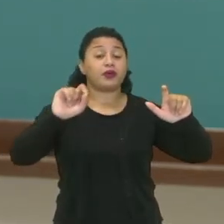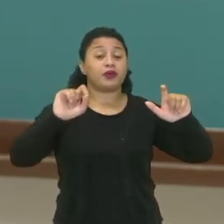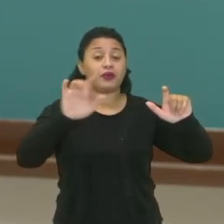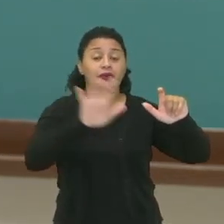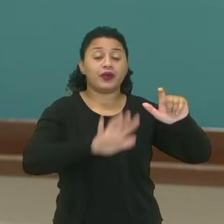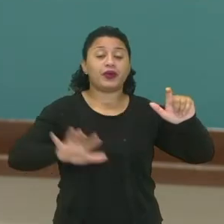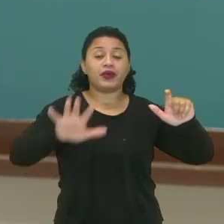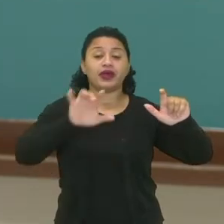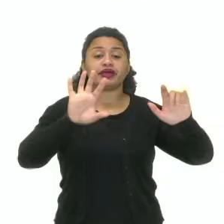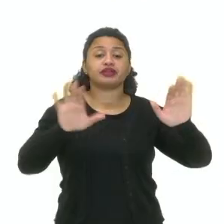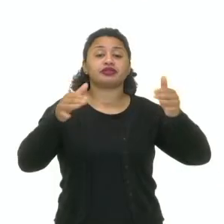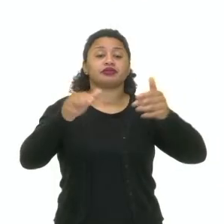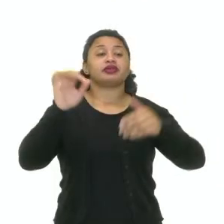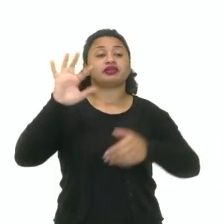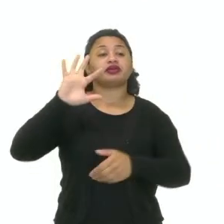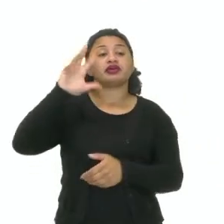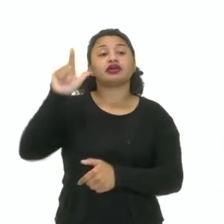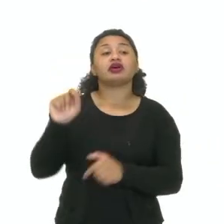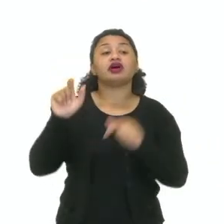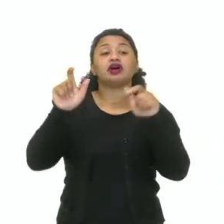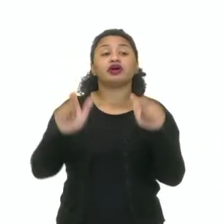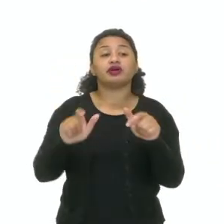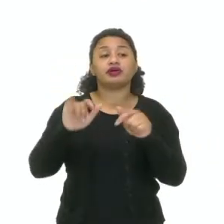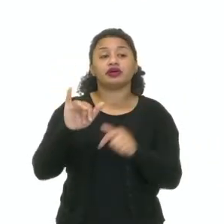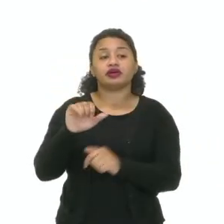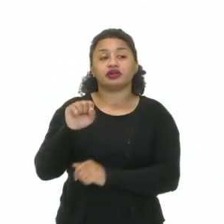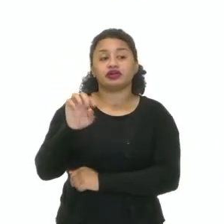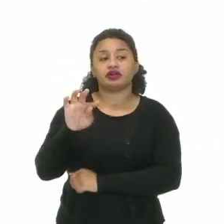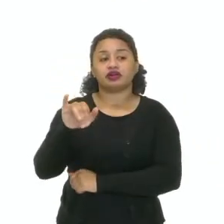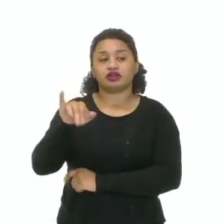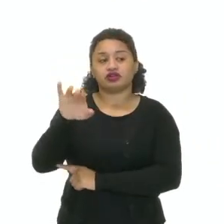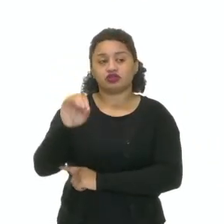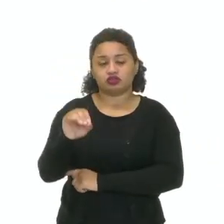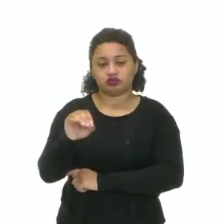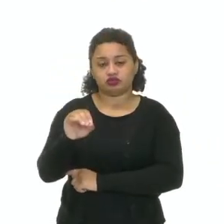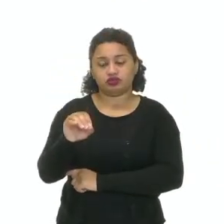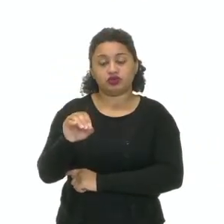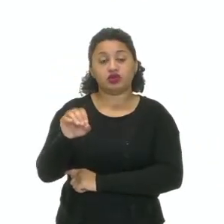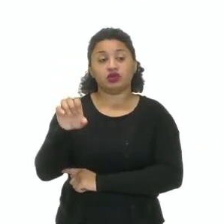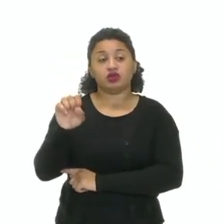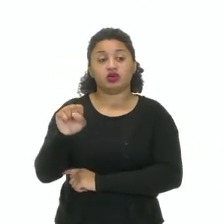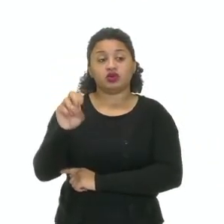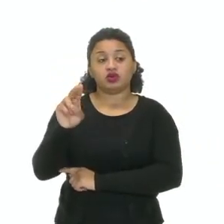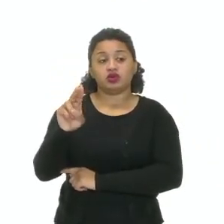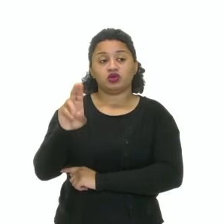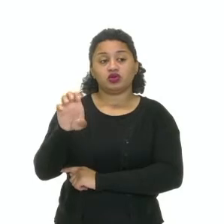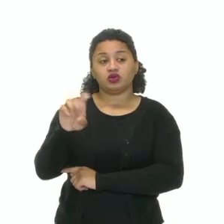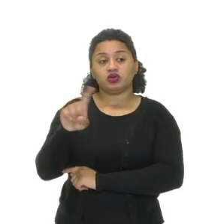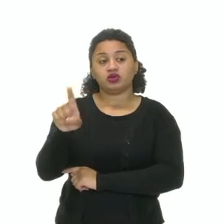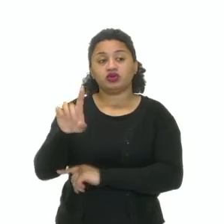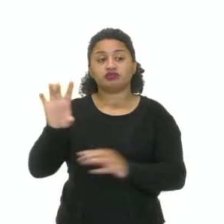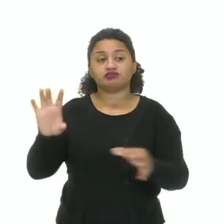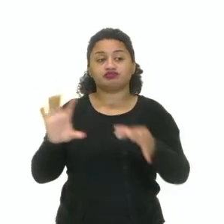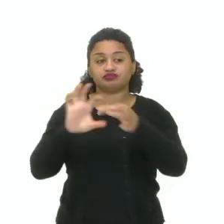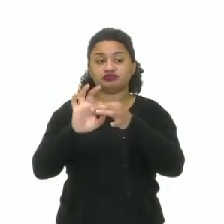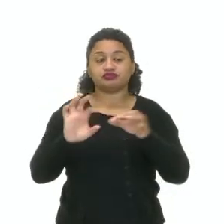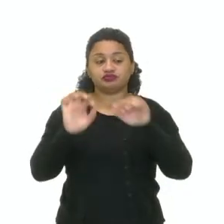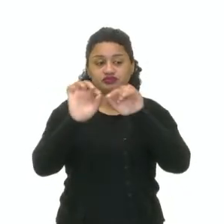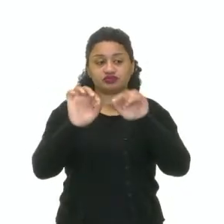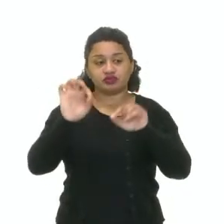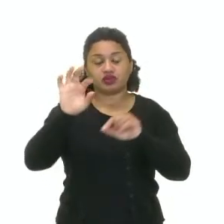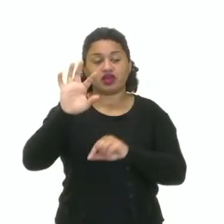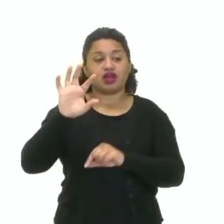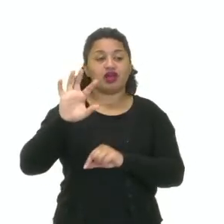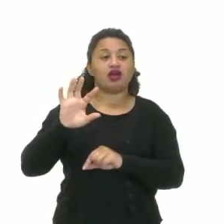Vamos falar então do chamado Istmo de Suez, que é uma parte ali então que conecta, né, a